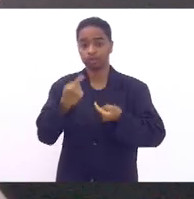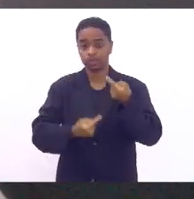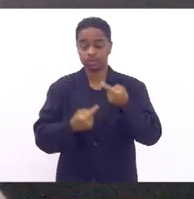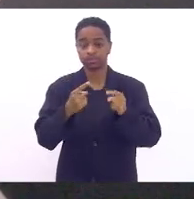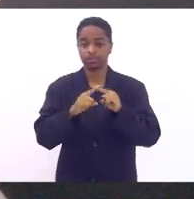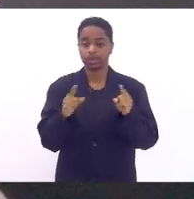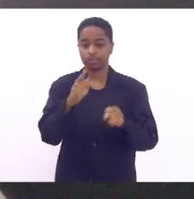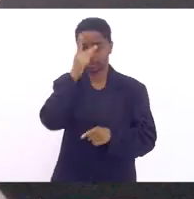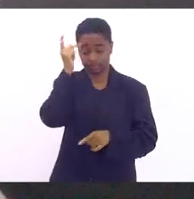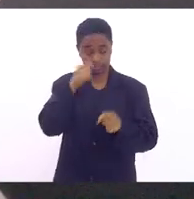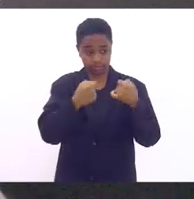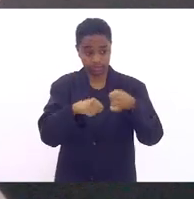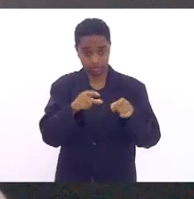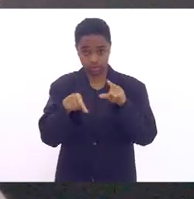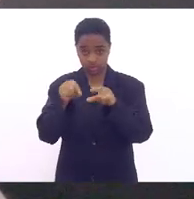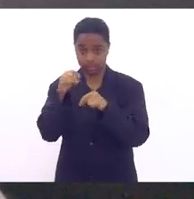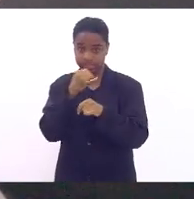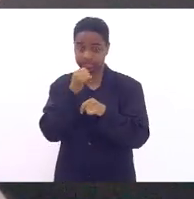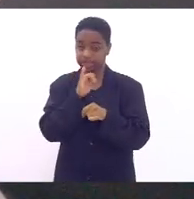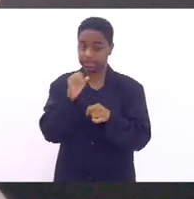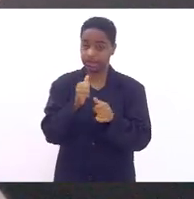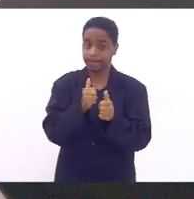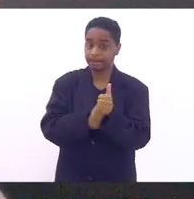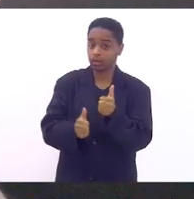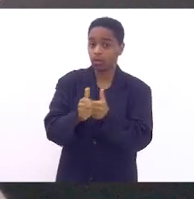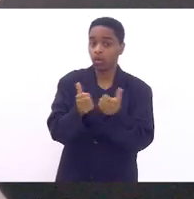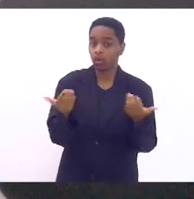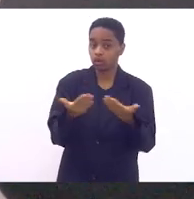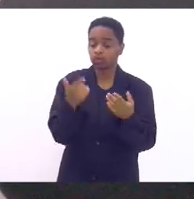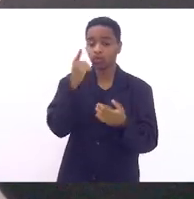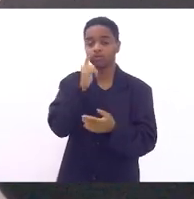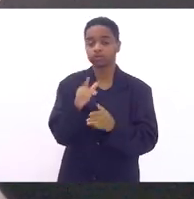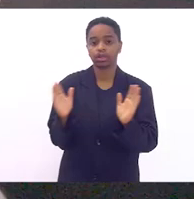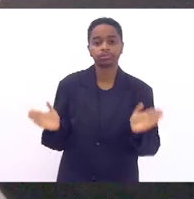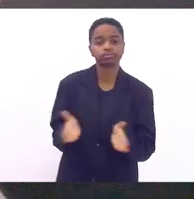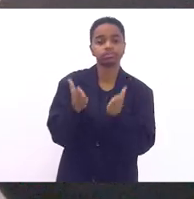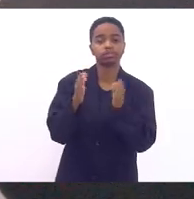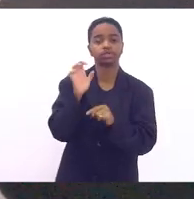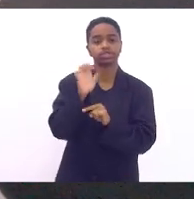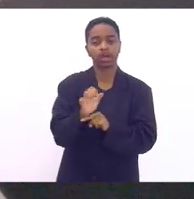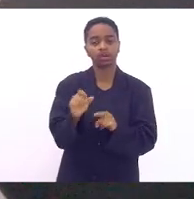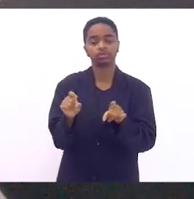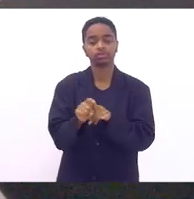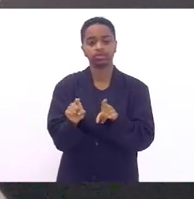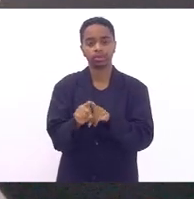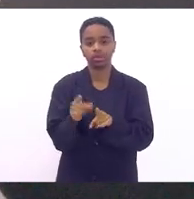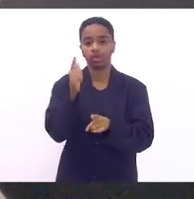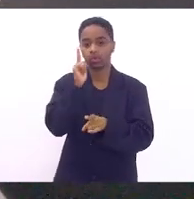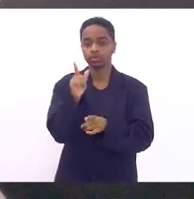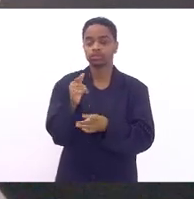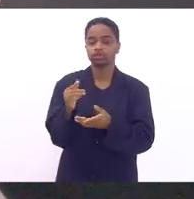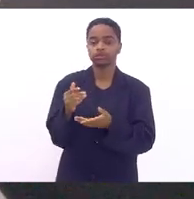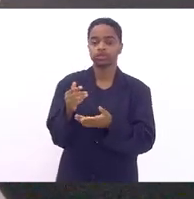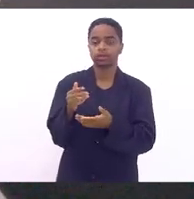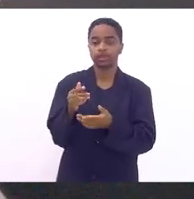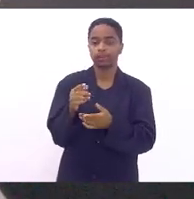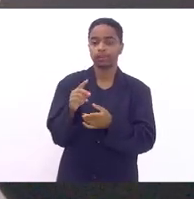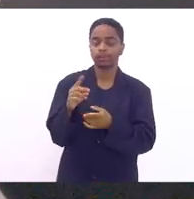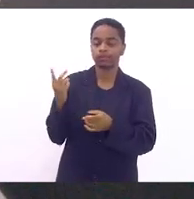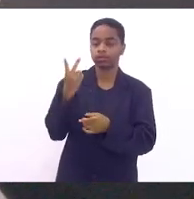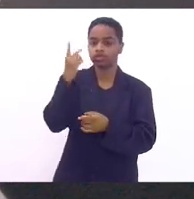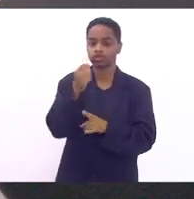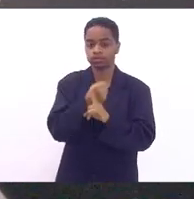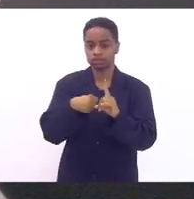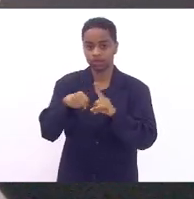que definir prioridade se existe uma prioridade que hoje pode alavancar esse estado e trazer ganhos sociais e econômicos é o